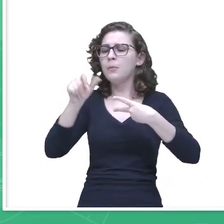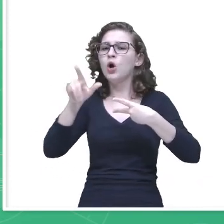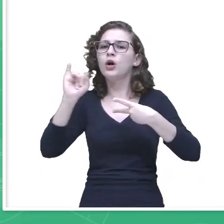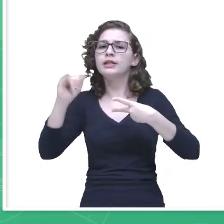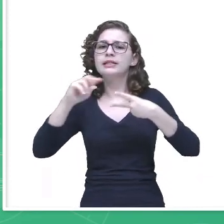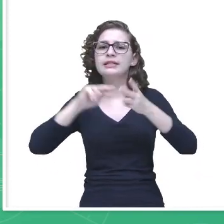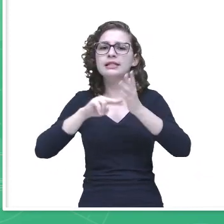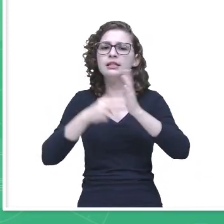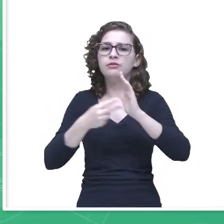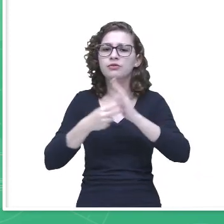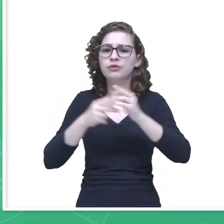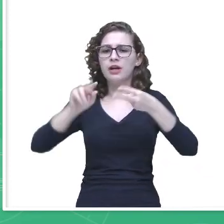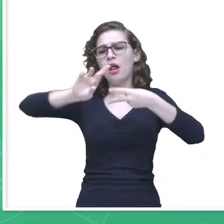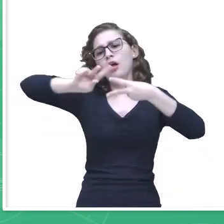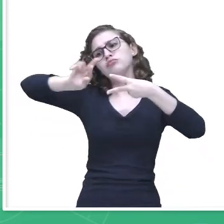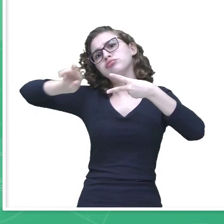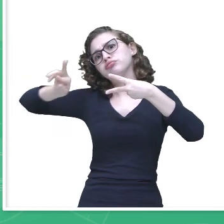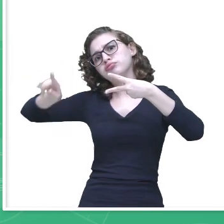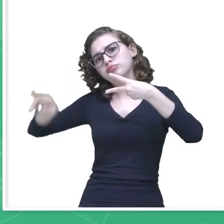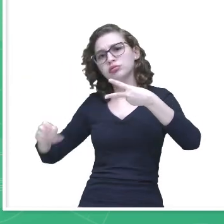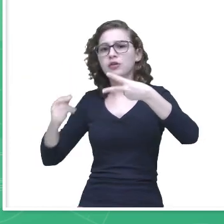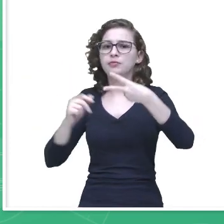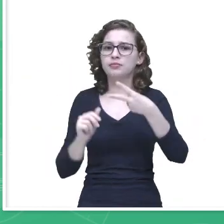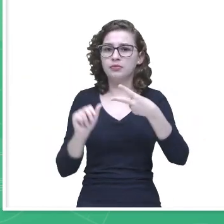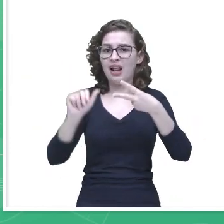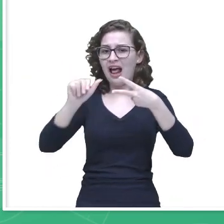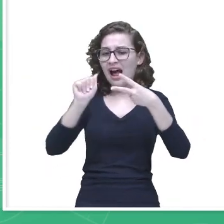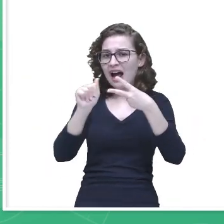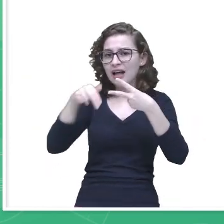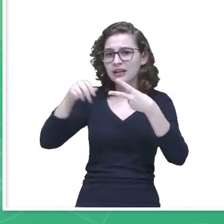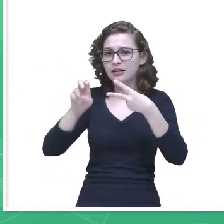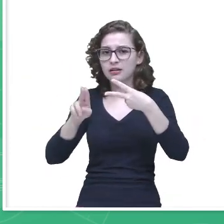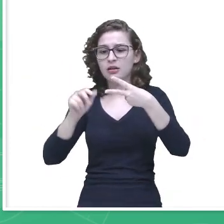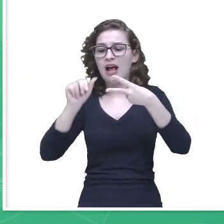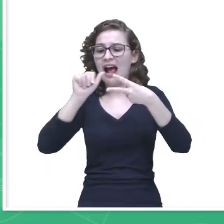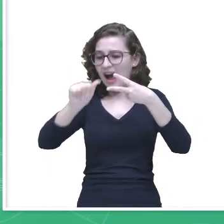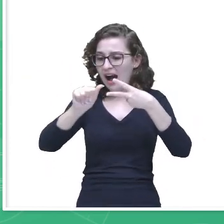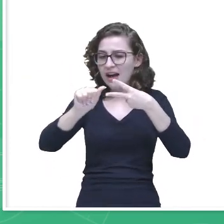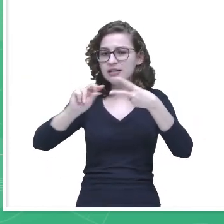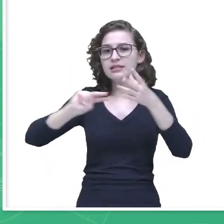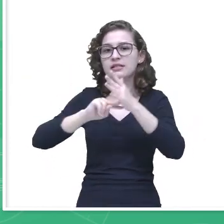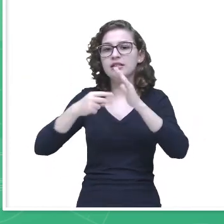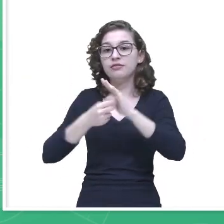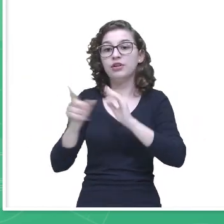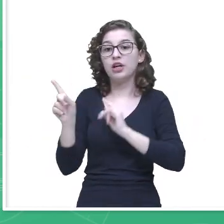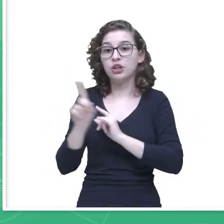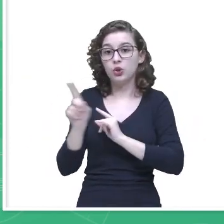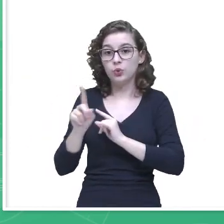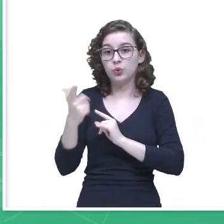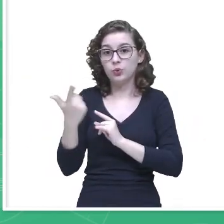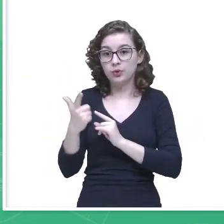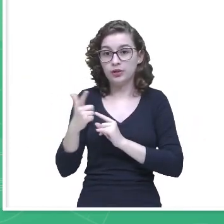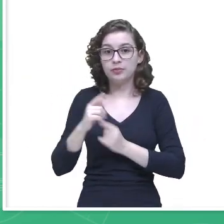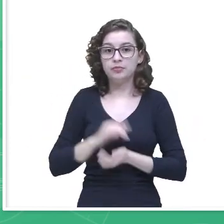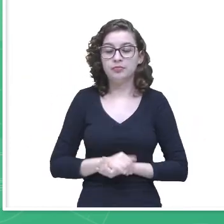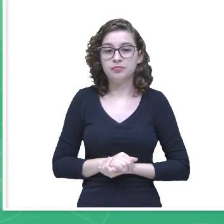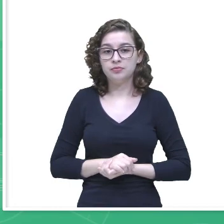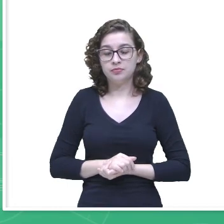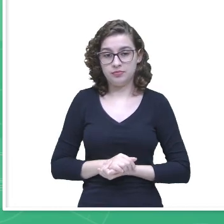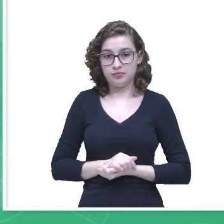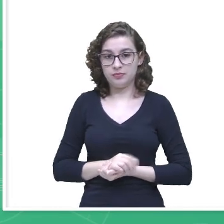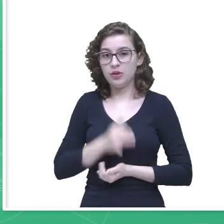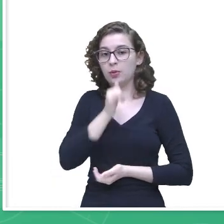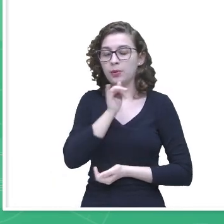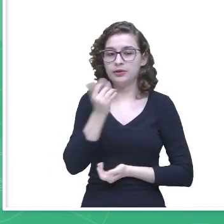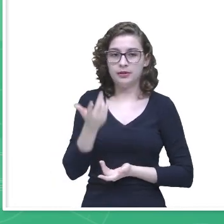prefixo aqui significa não, tá bom? Então, se eu tenho vários na poliploidia, eu tenho, por exemplo, eu recebi